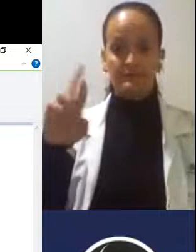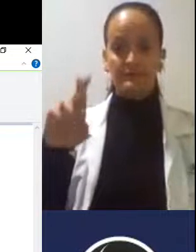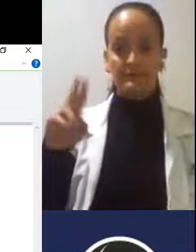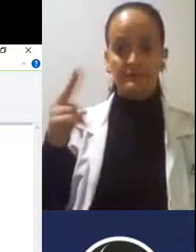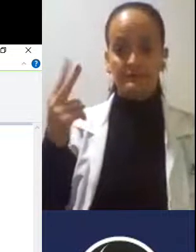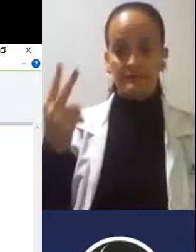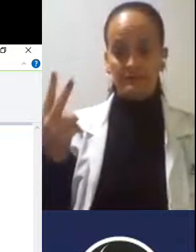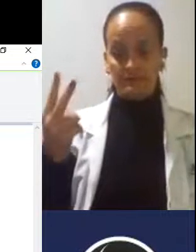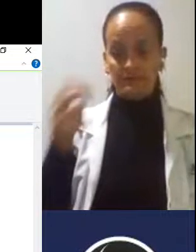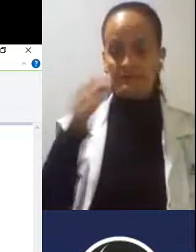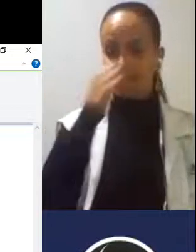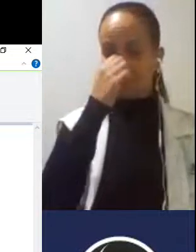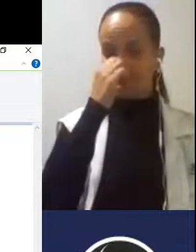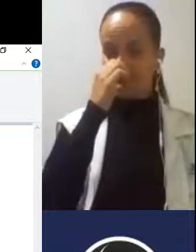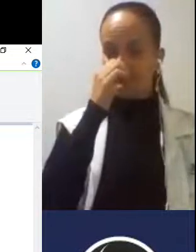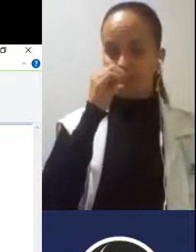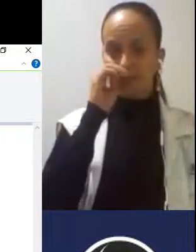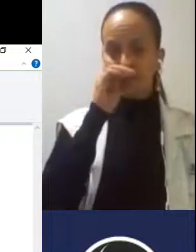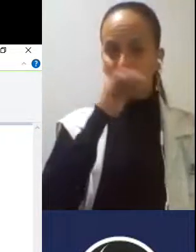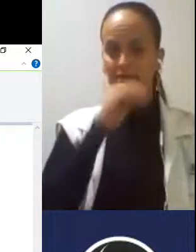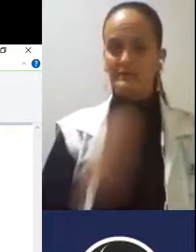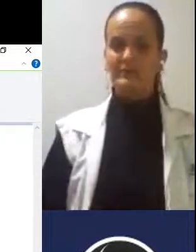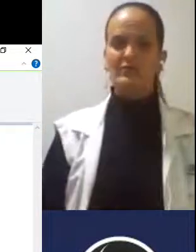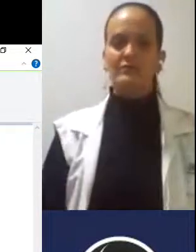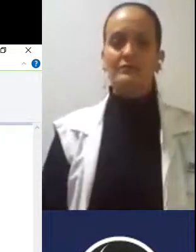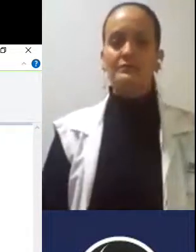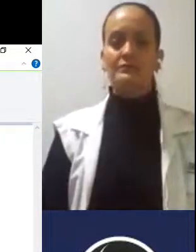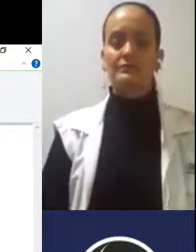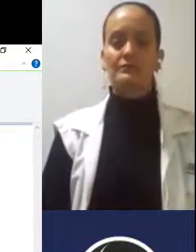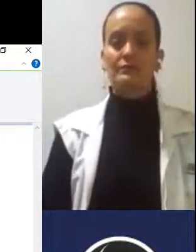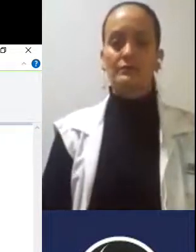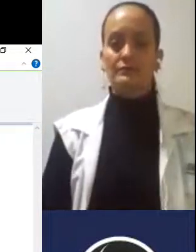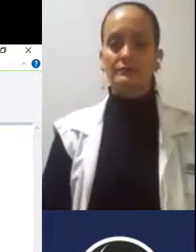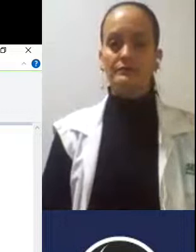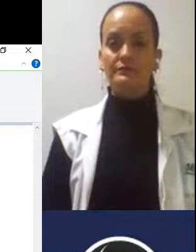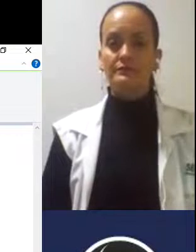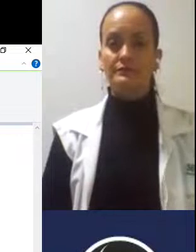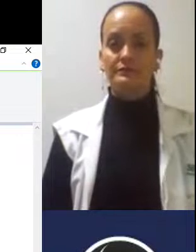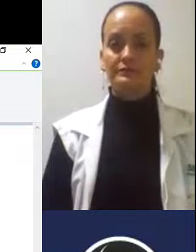que é o resultado do paralelo desses dois aqui, ó, mais